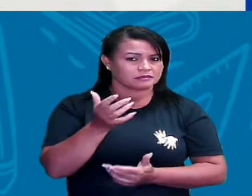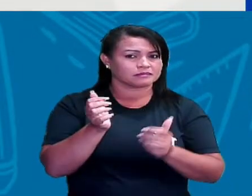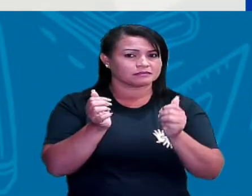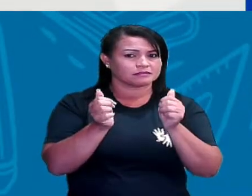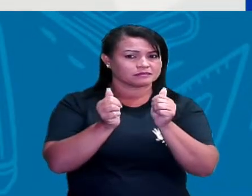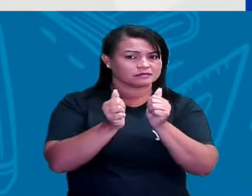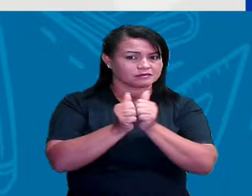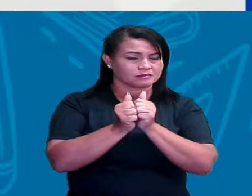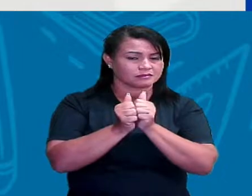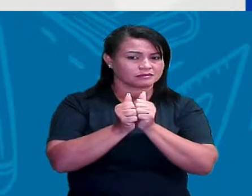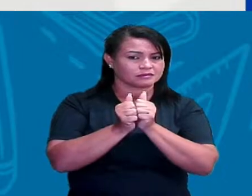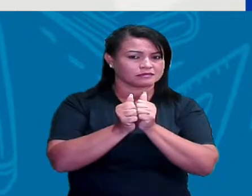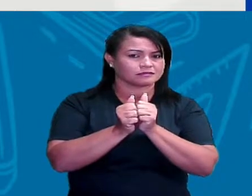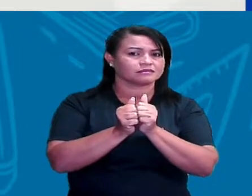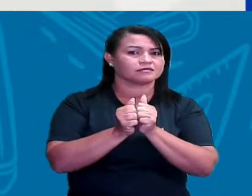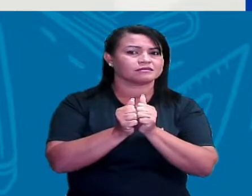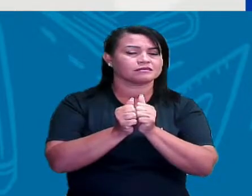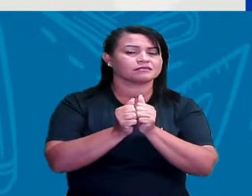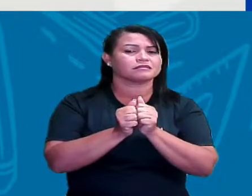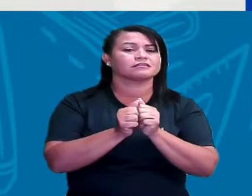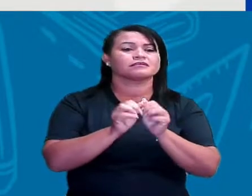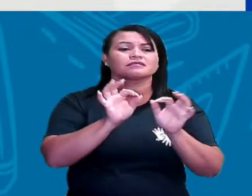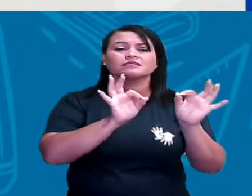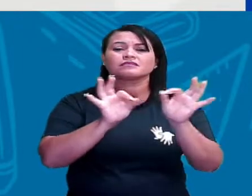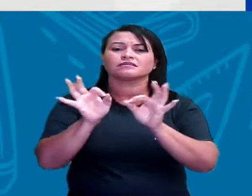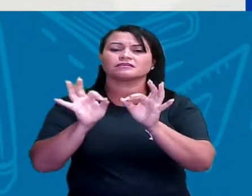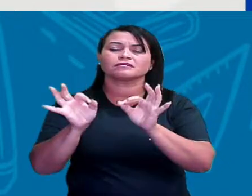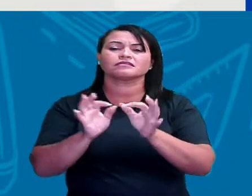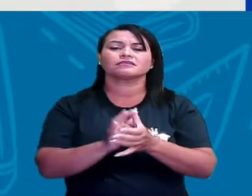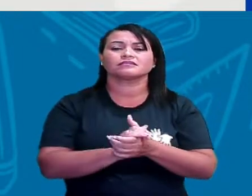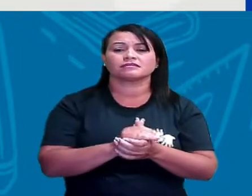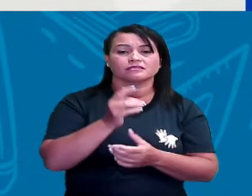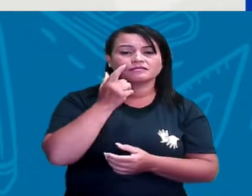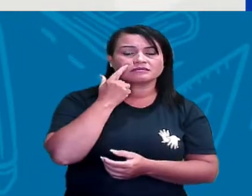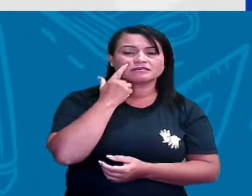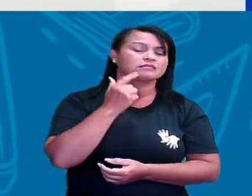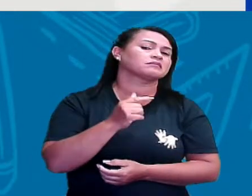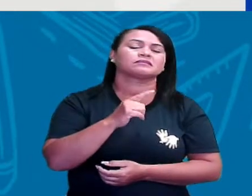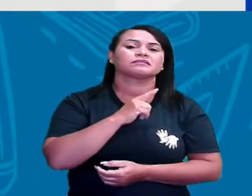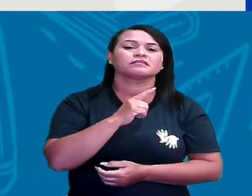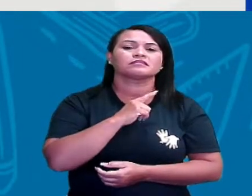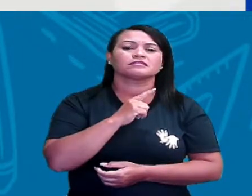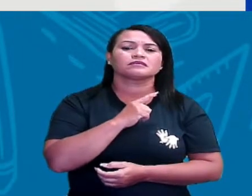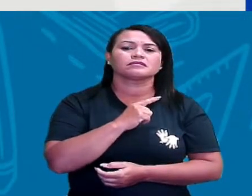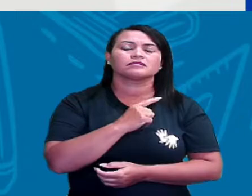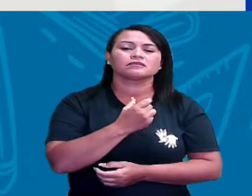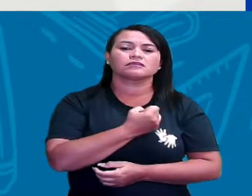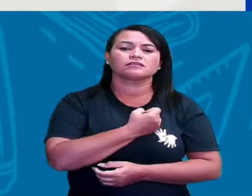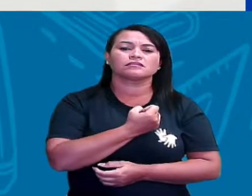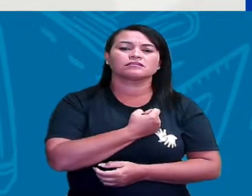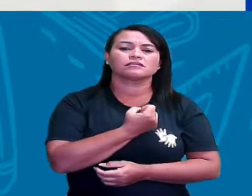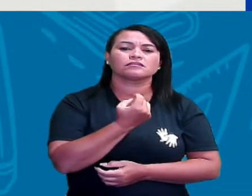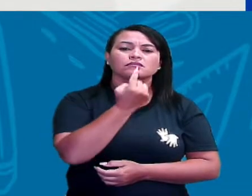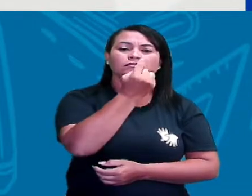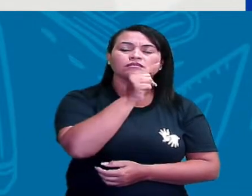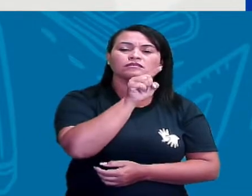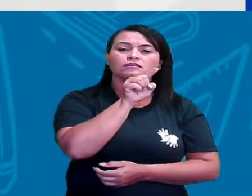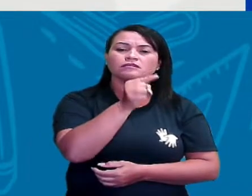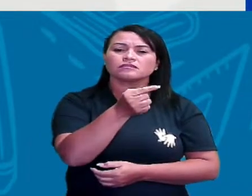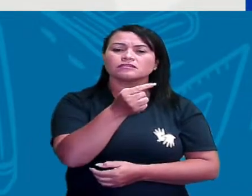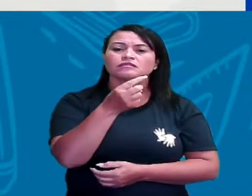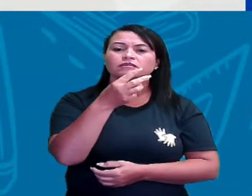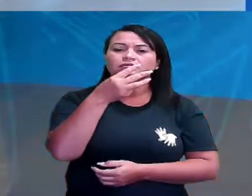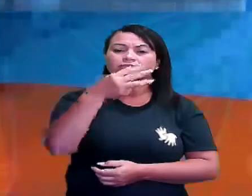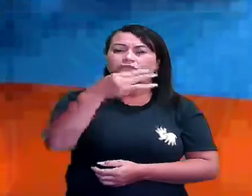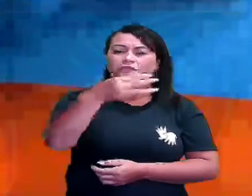juntinhos a decomposição. Então, é o seguinte: eu tenho um número 1327.